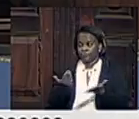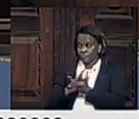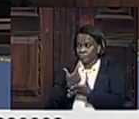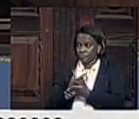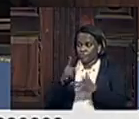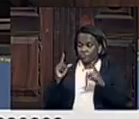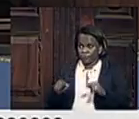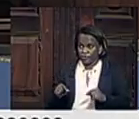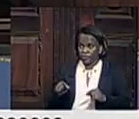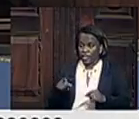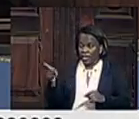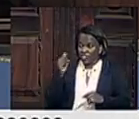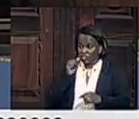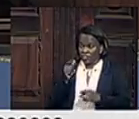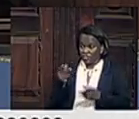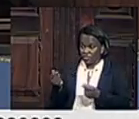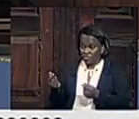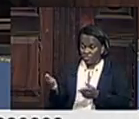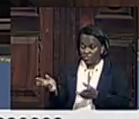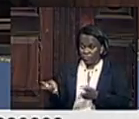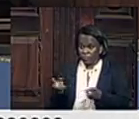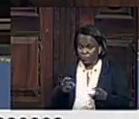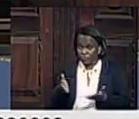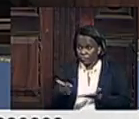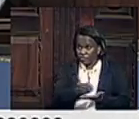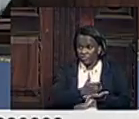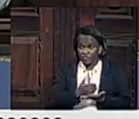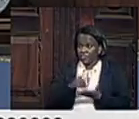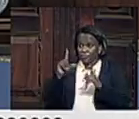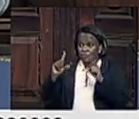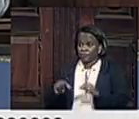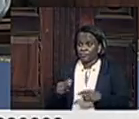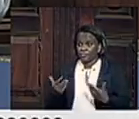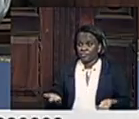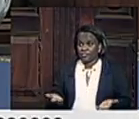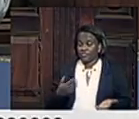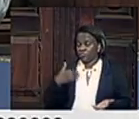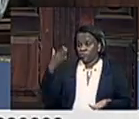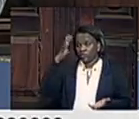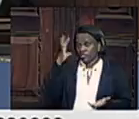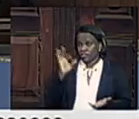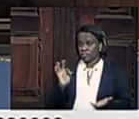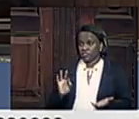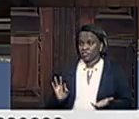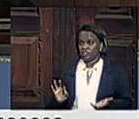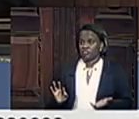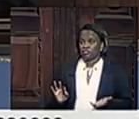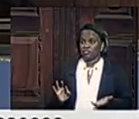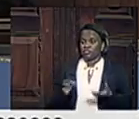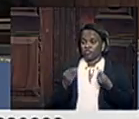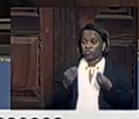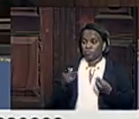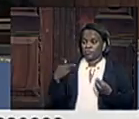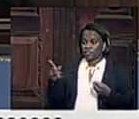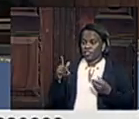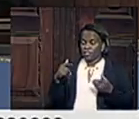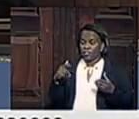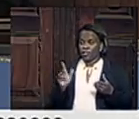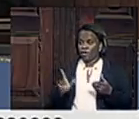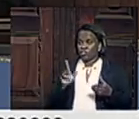vez de aumentar a arrecadação, irá diminuí-la. Então, não consigo entender esta